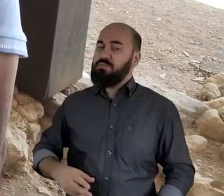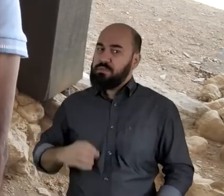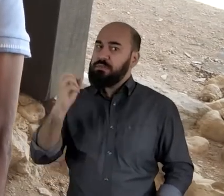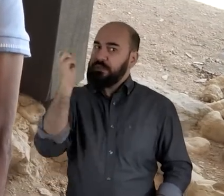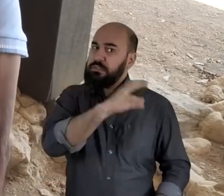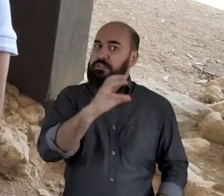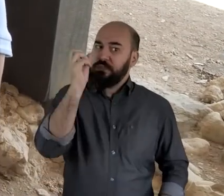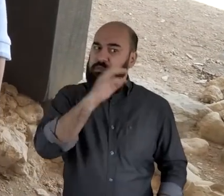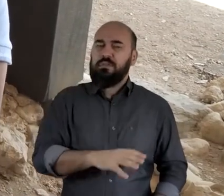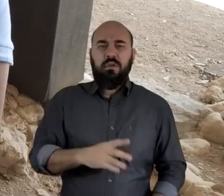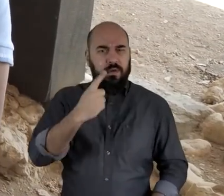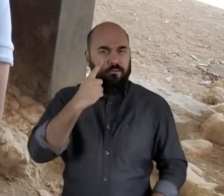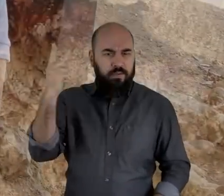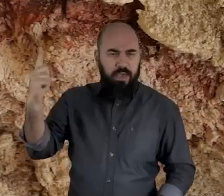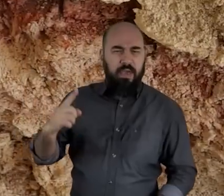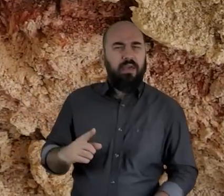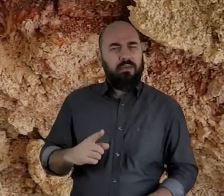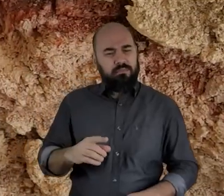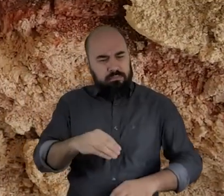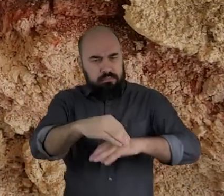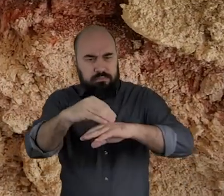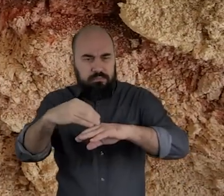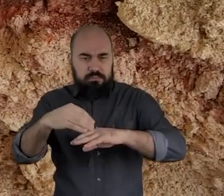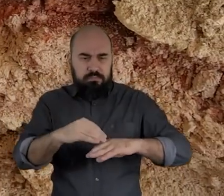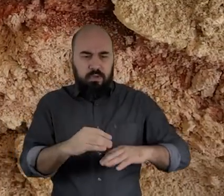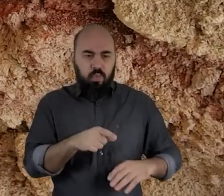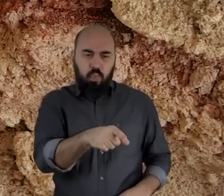que a arqueologia dá imagens para o